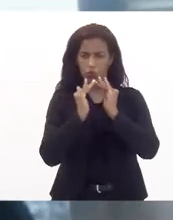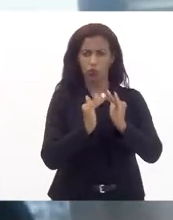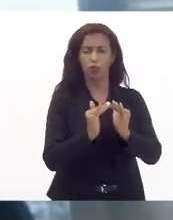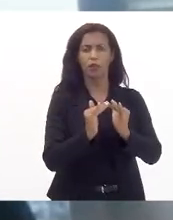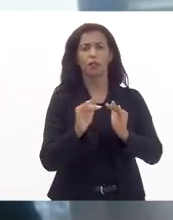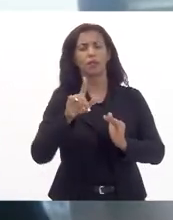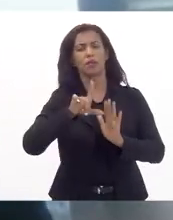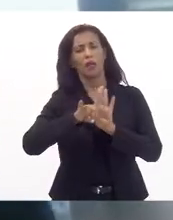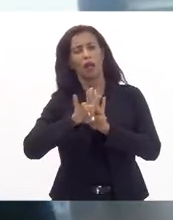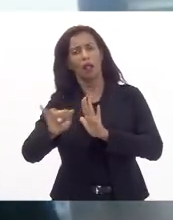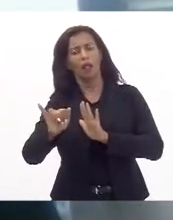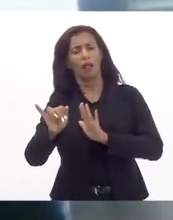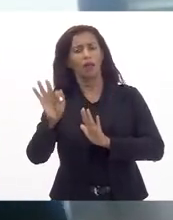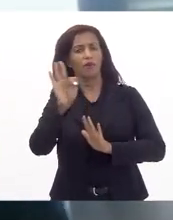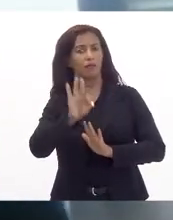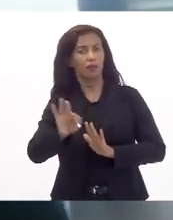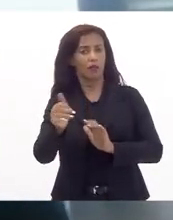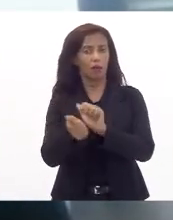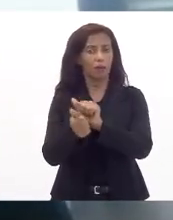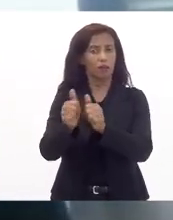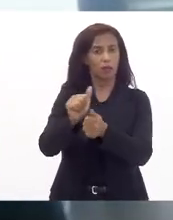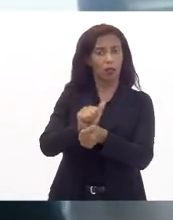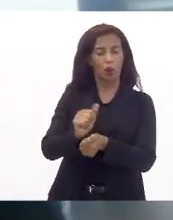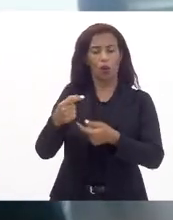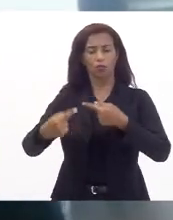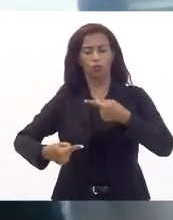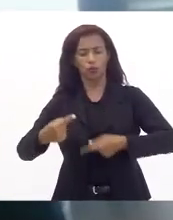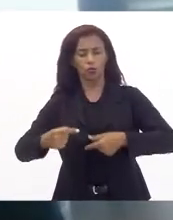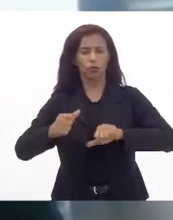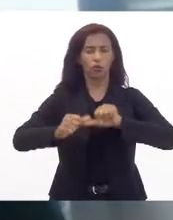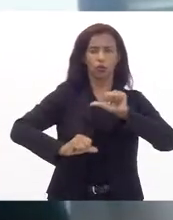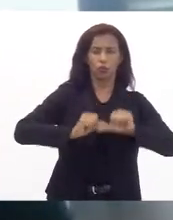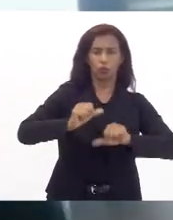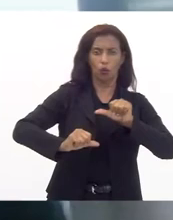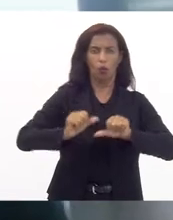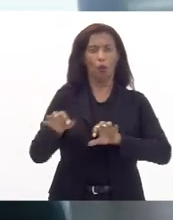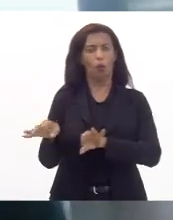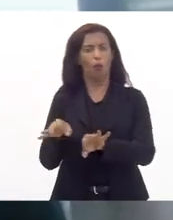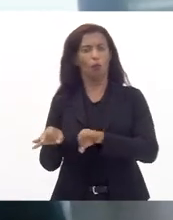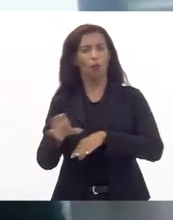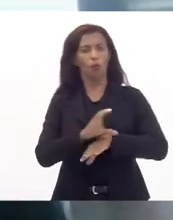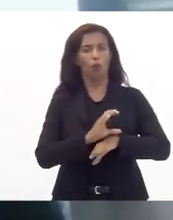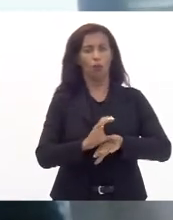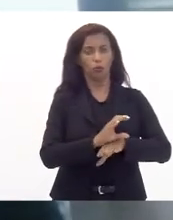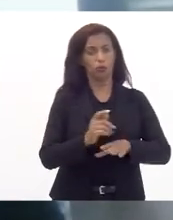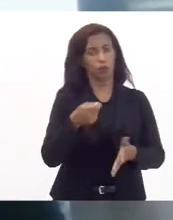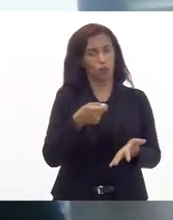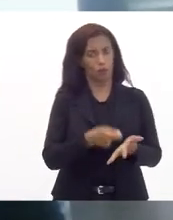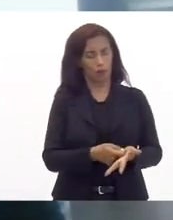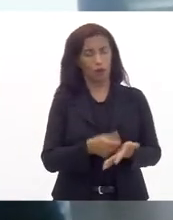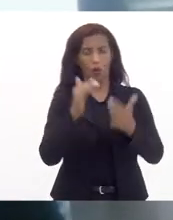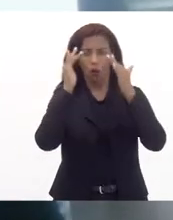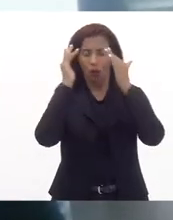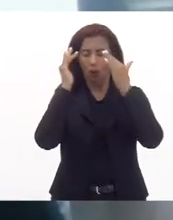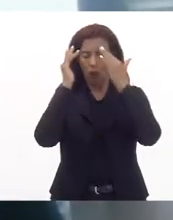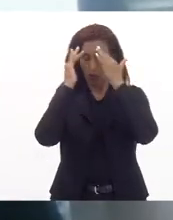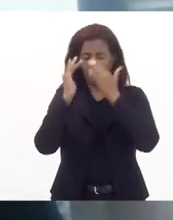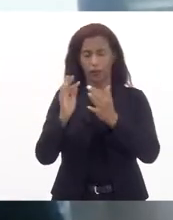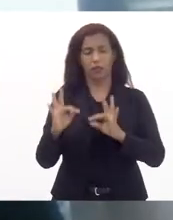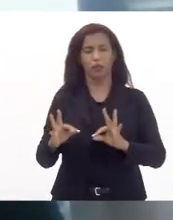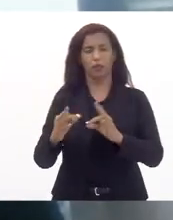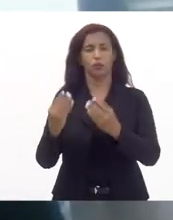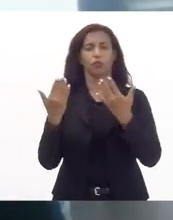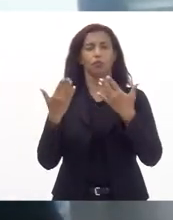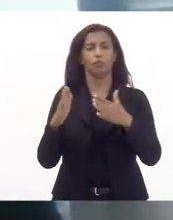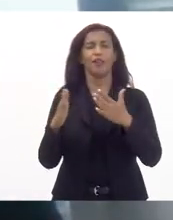a lei federal mas até quanto discutindo notificado por porta constituição determina Obrigado a todos